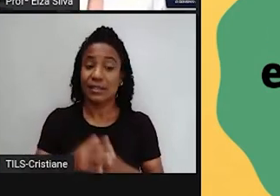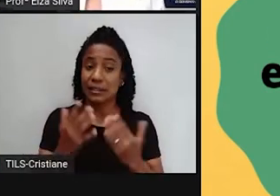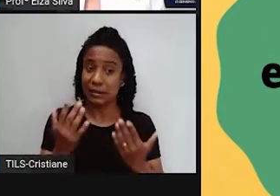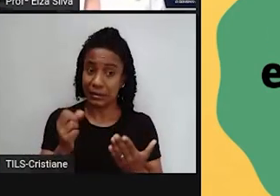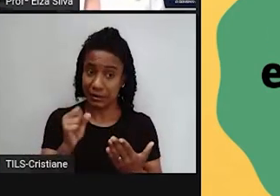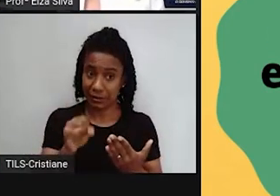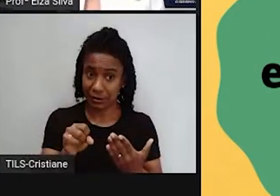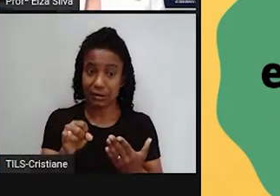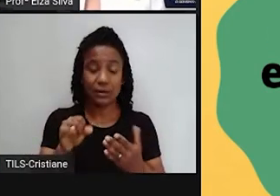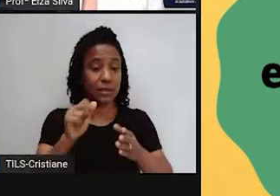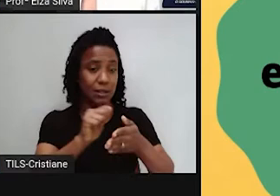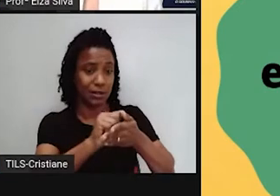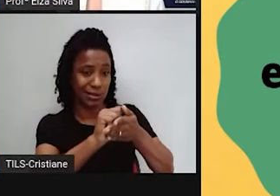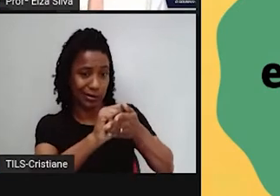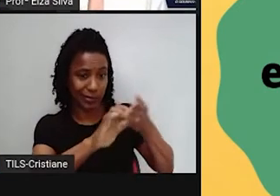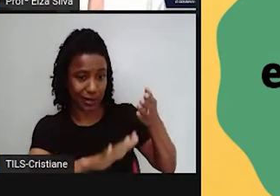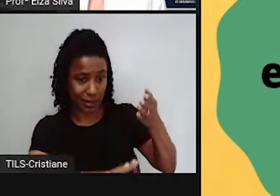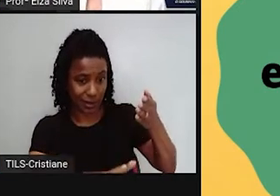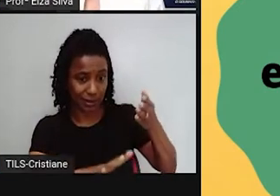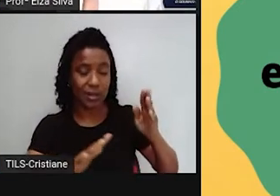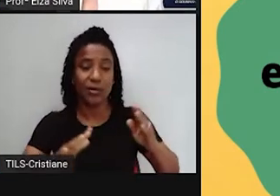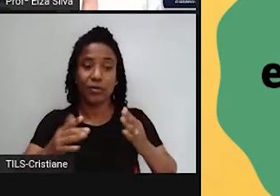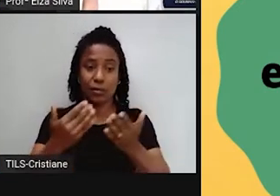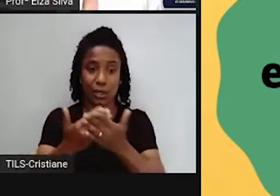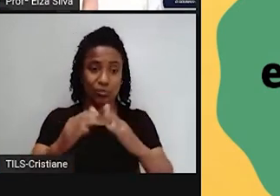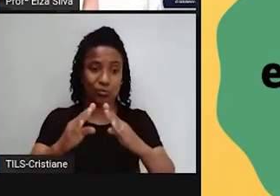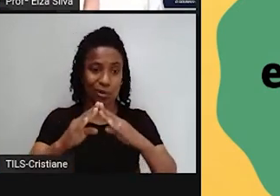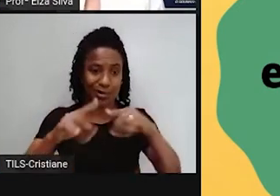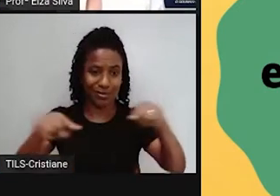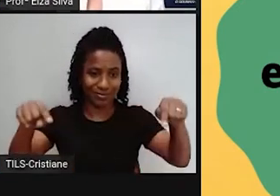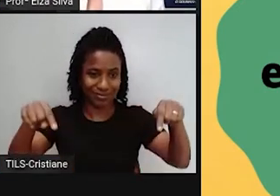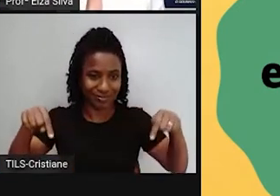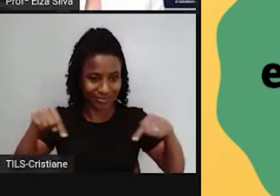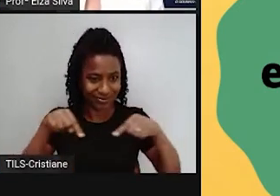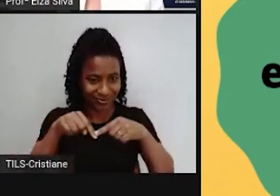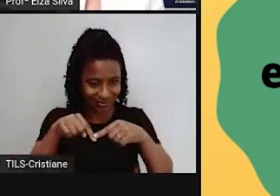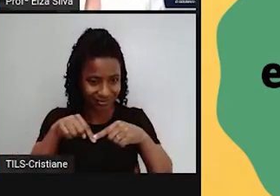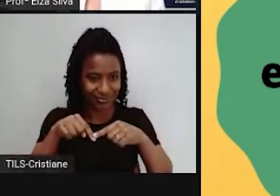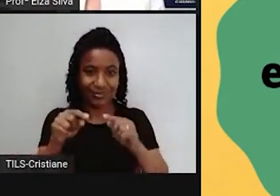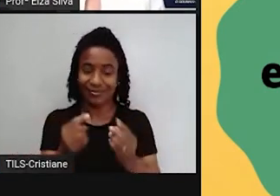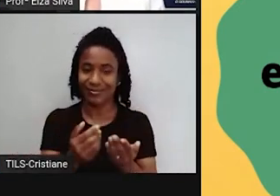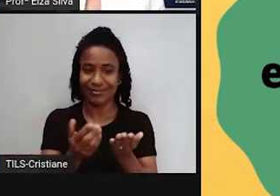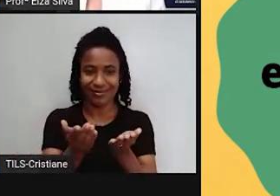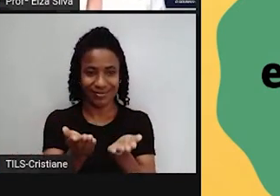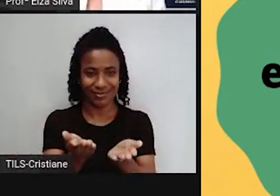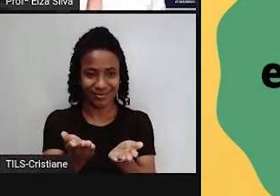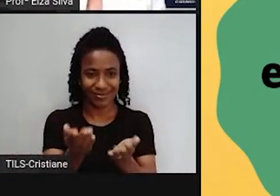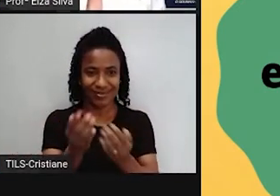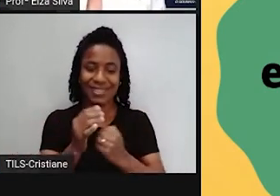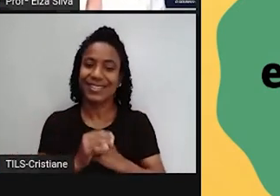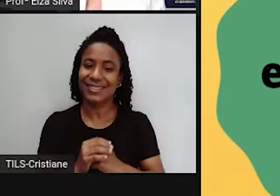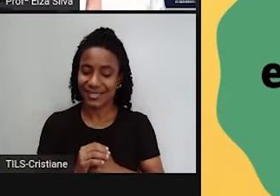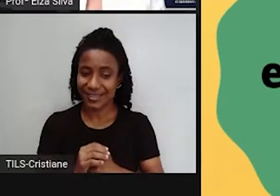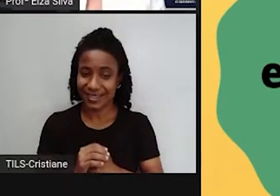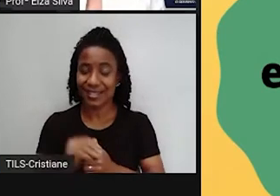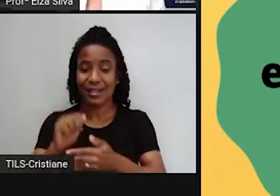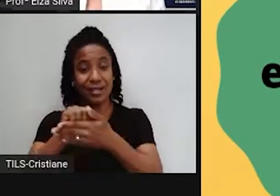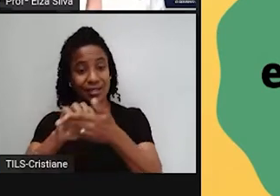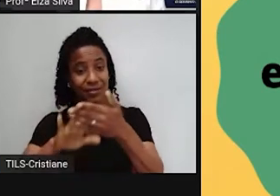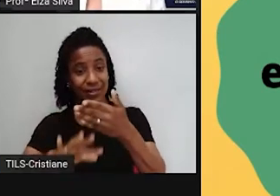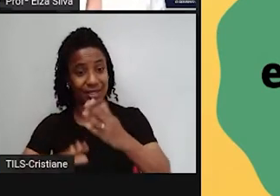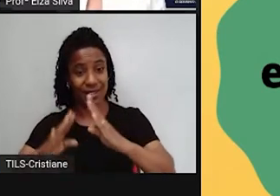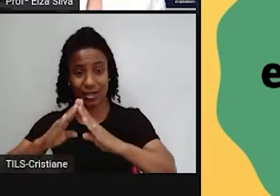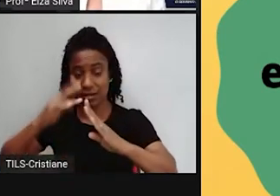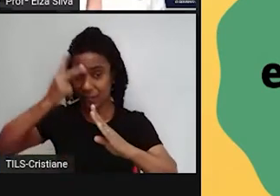realizar atividade de classe, coloque o título Class Exercise. Atividade de casa,